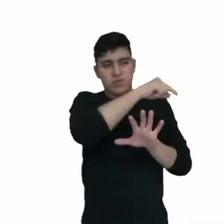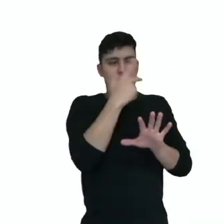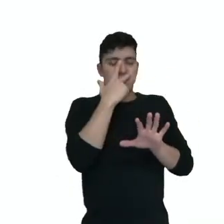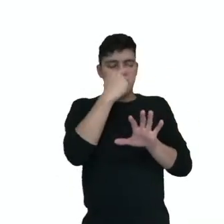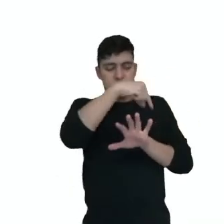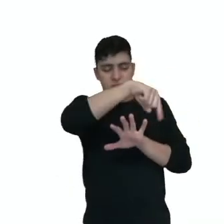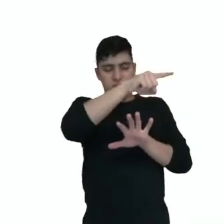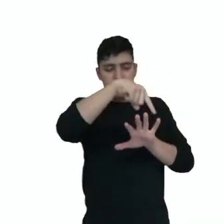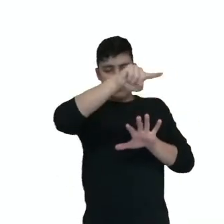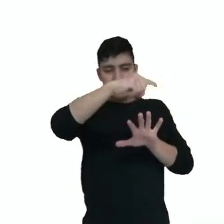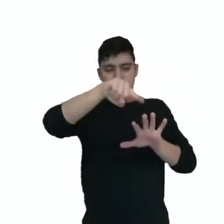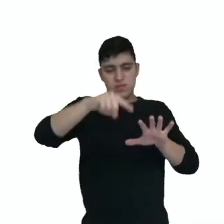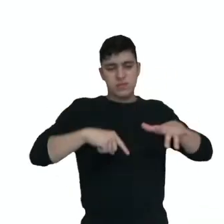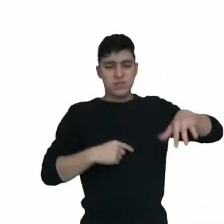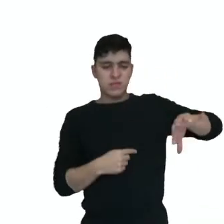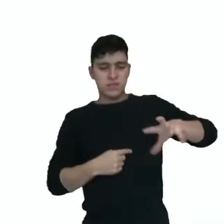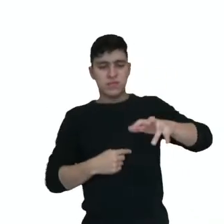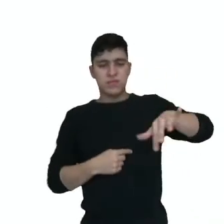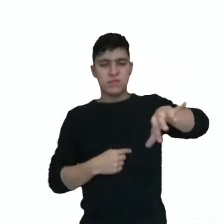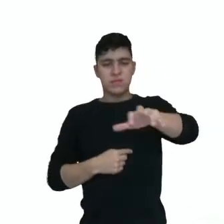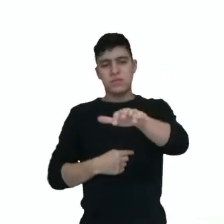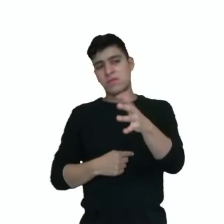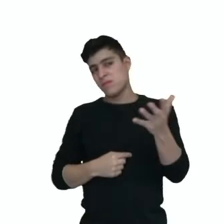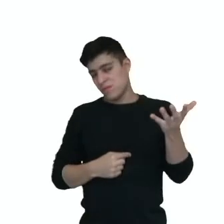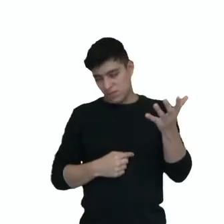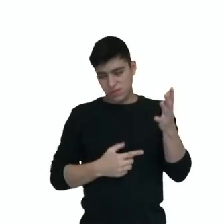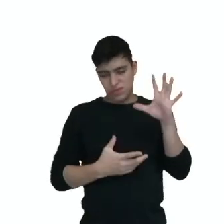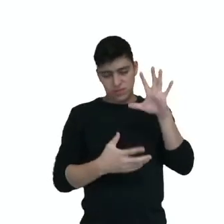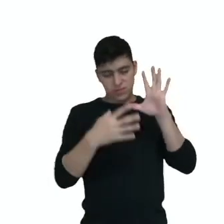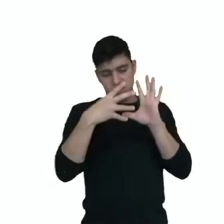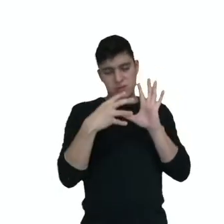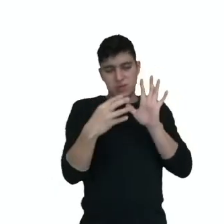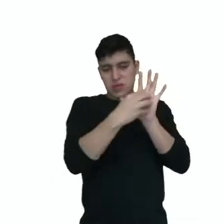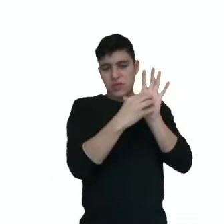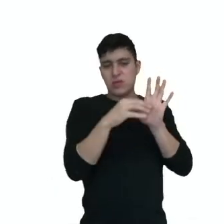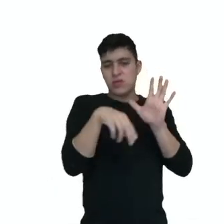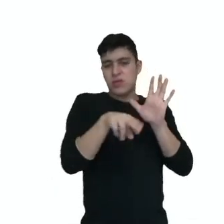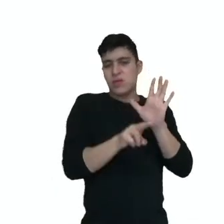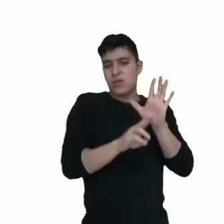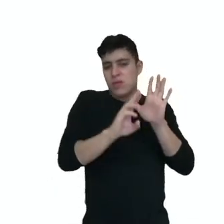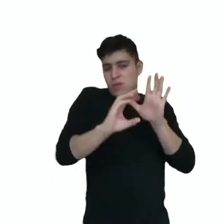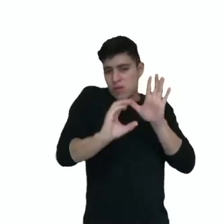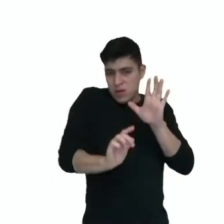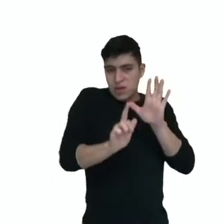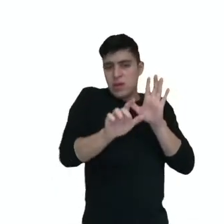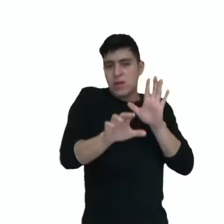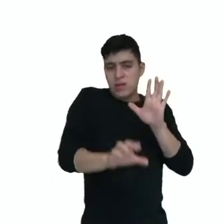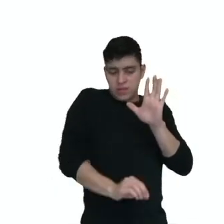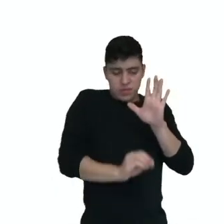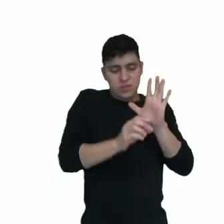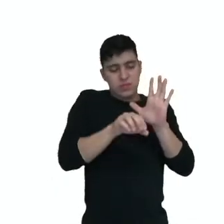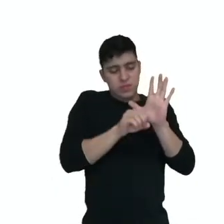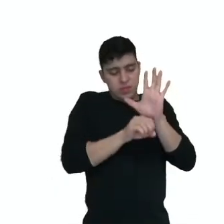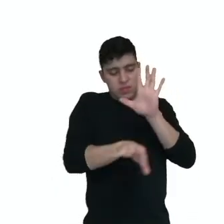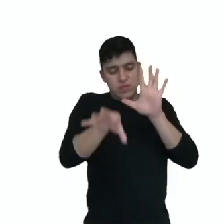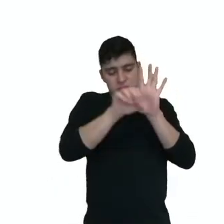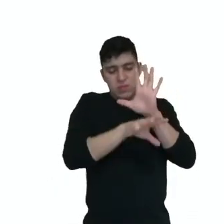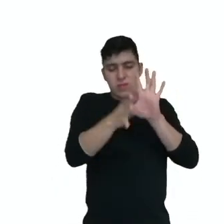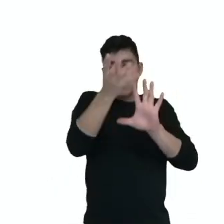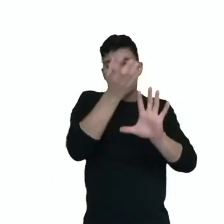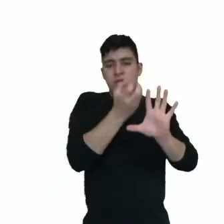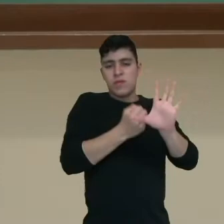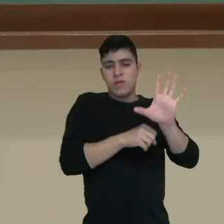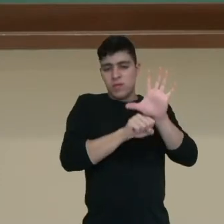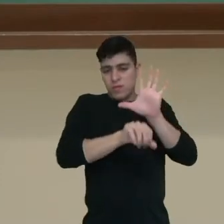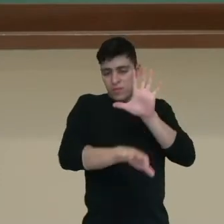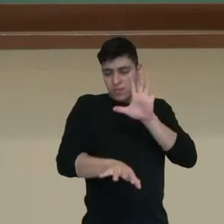muito certinho, núcleo e o vacúolo contrátil que vai fazer aquela regulação osmótica desses seres